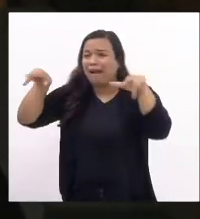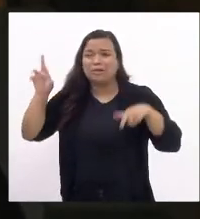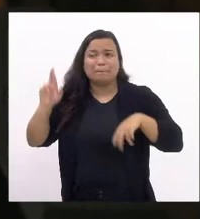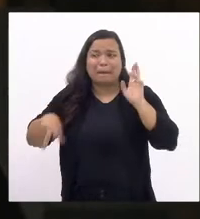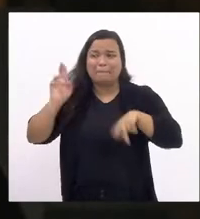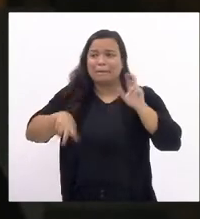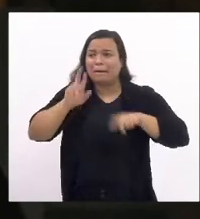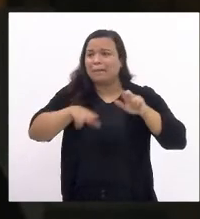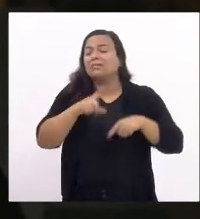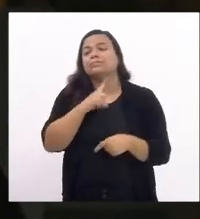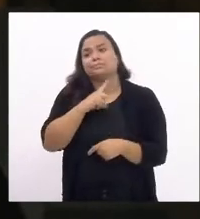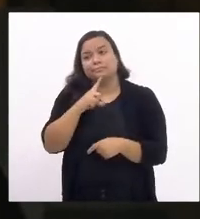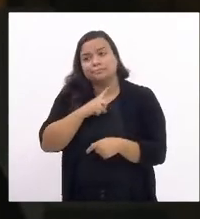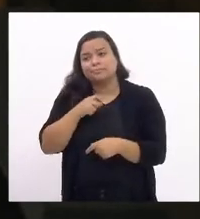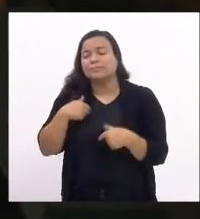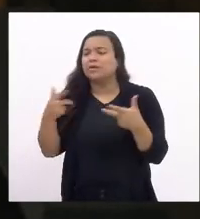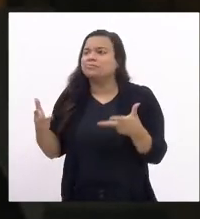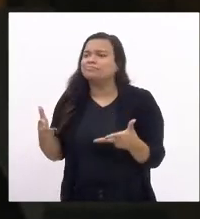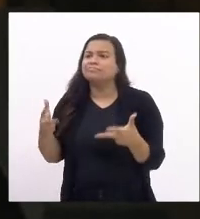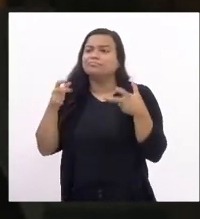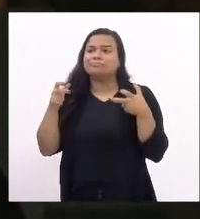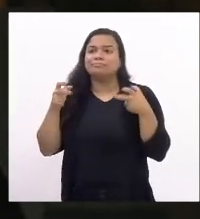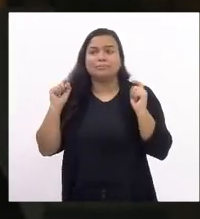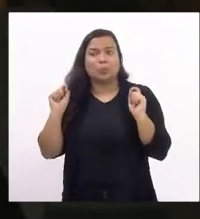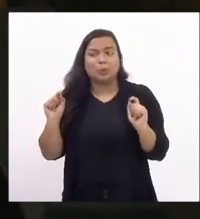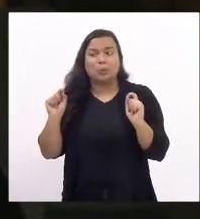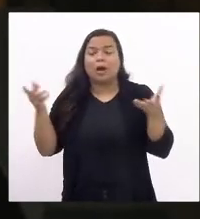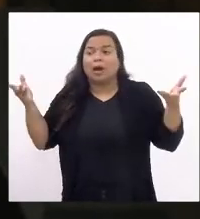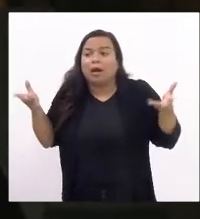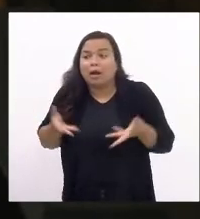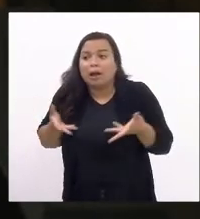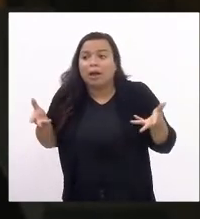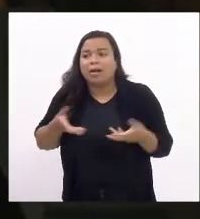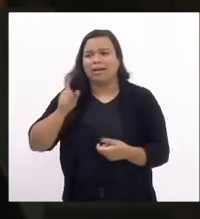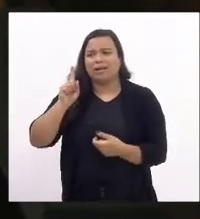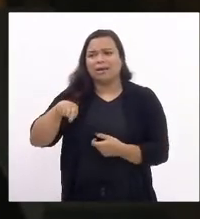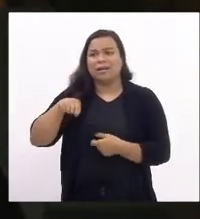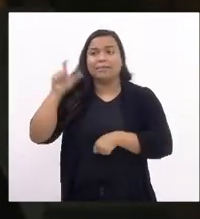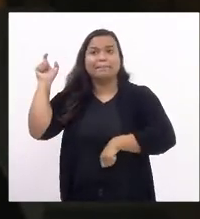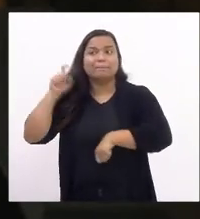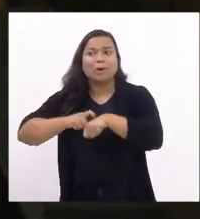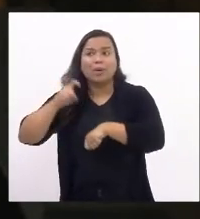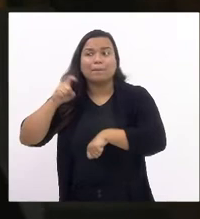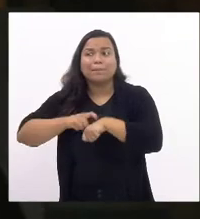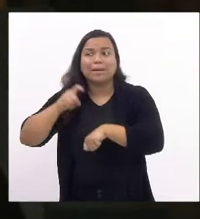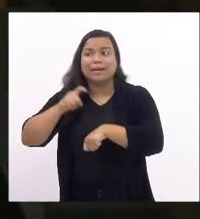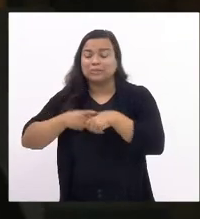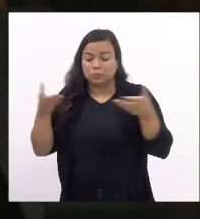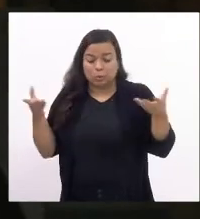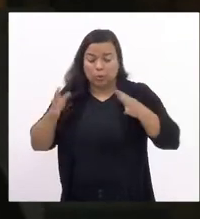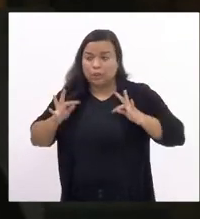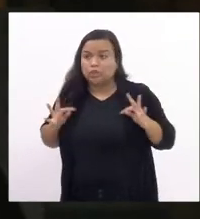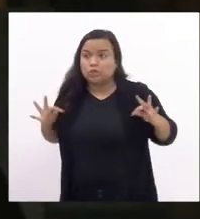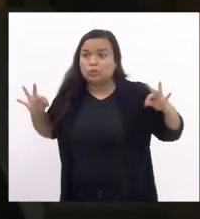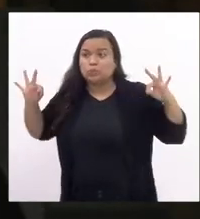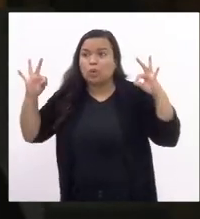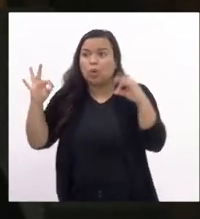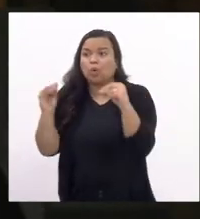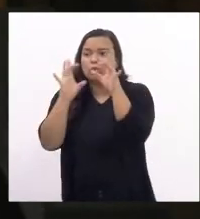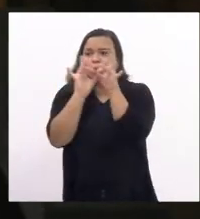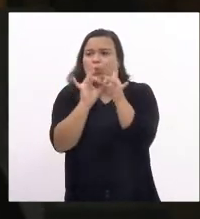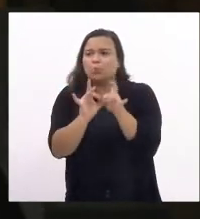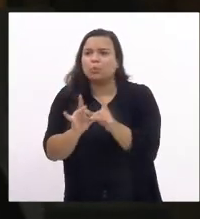Verifico, senhora presidente, que é o momento de todos se